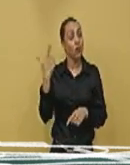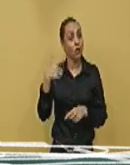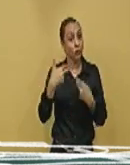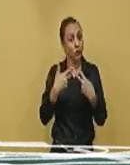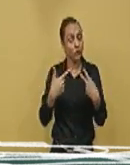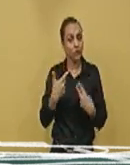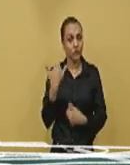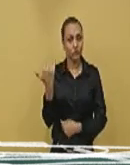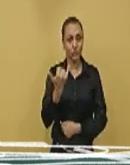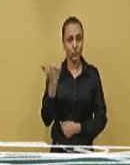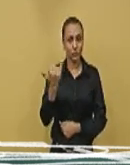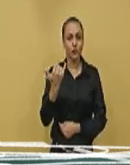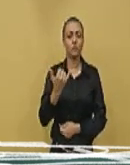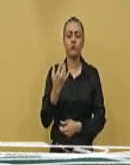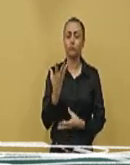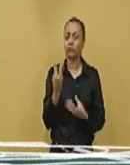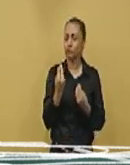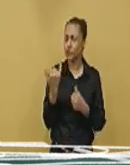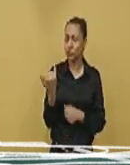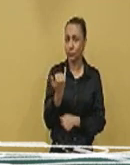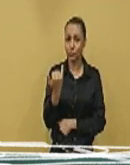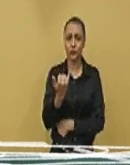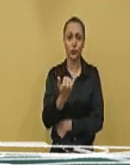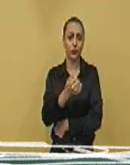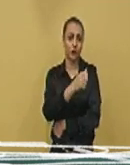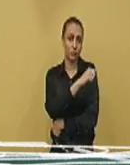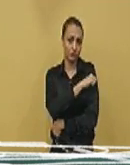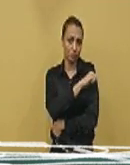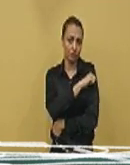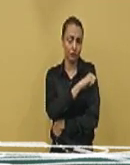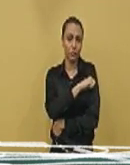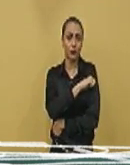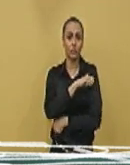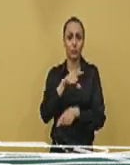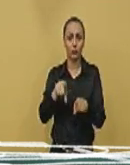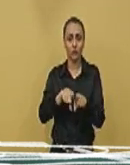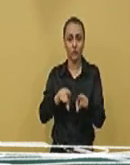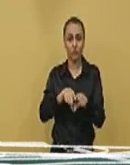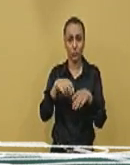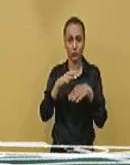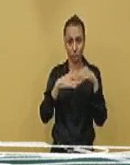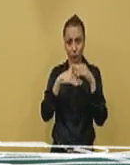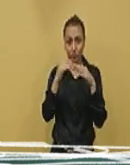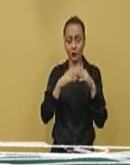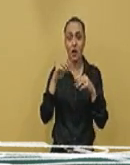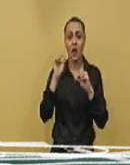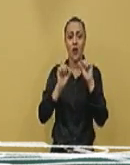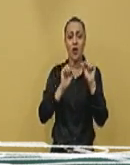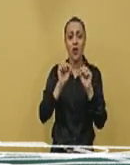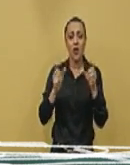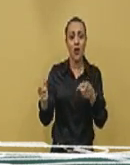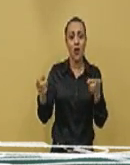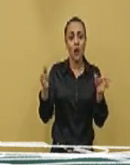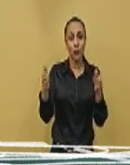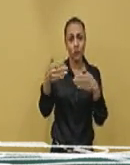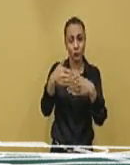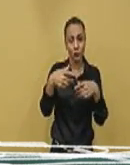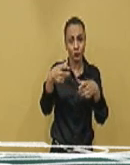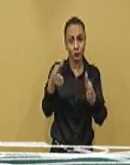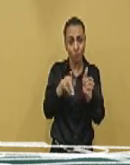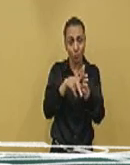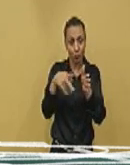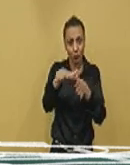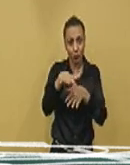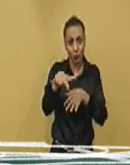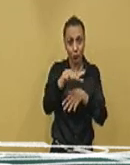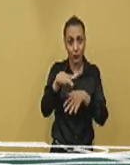uma demanda dos alunos e dos servidores, é a brinquedoteca, né? A brinquedoteca vai começar a funcionar agora no